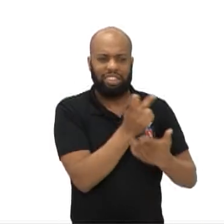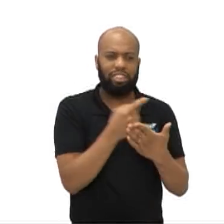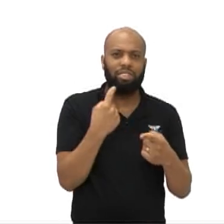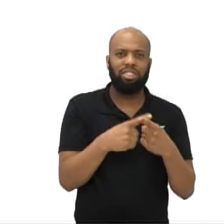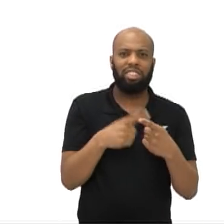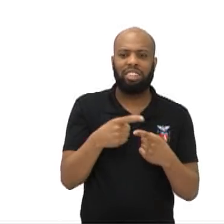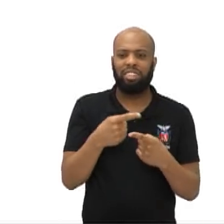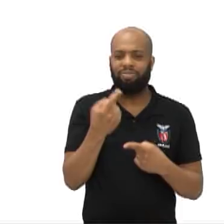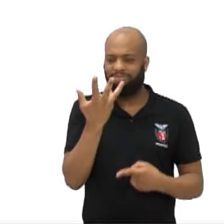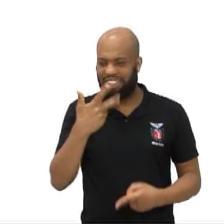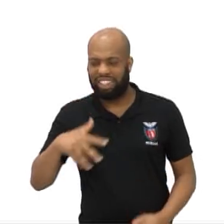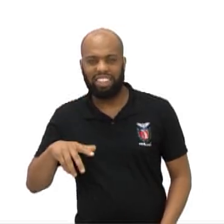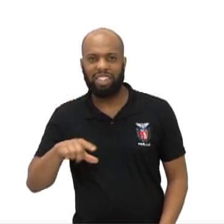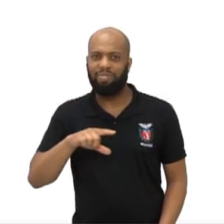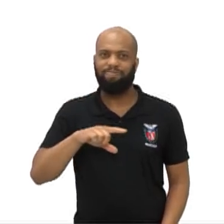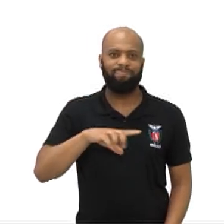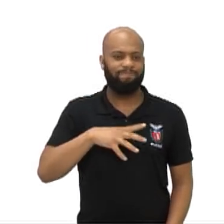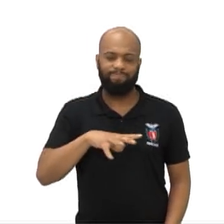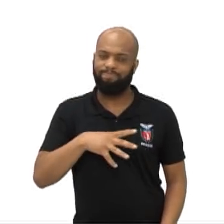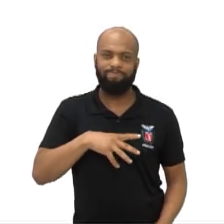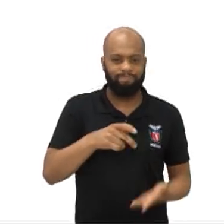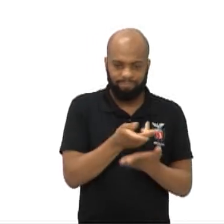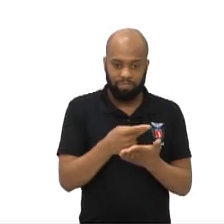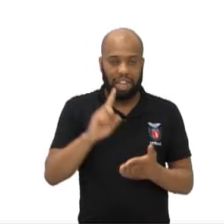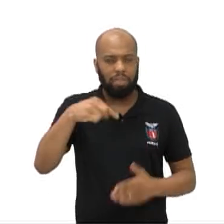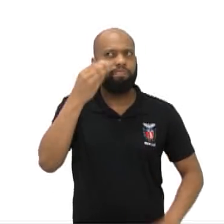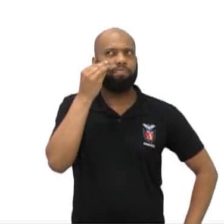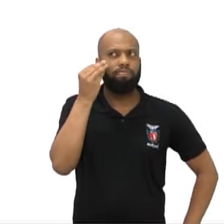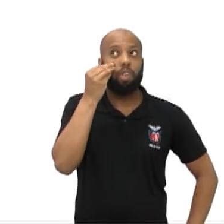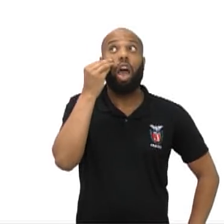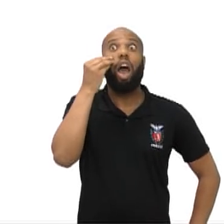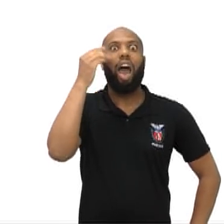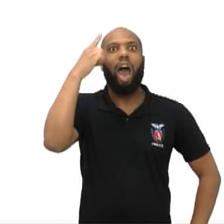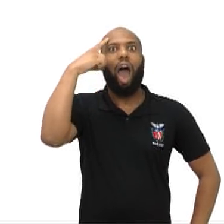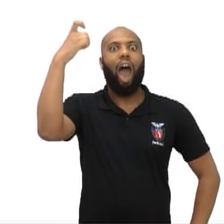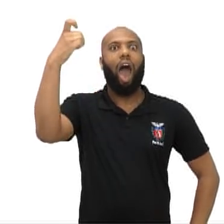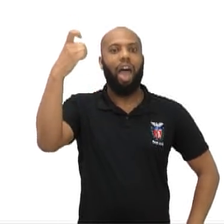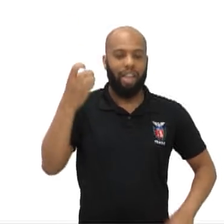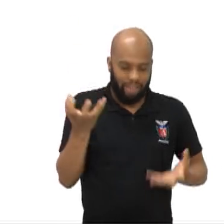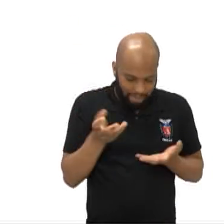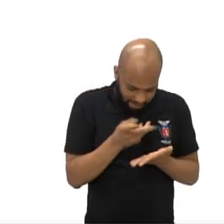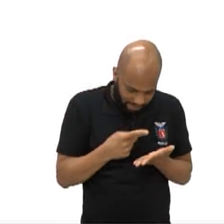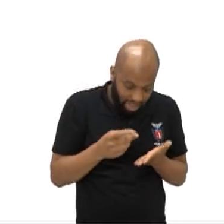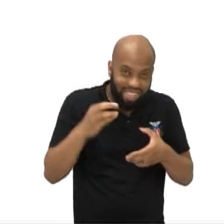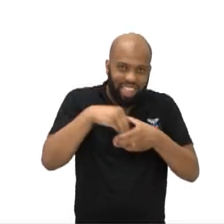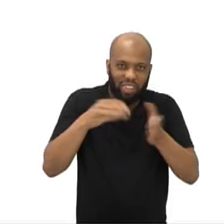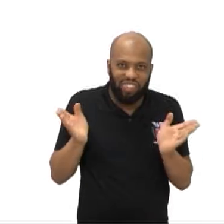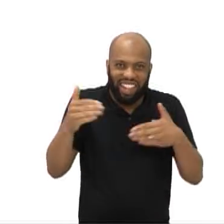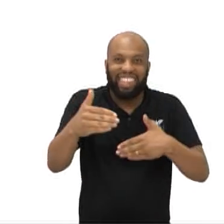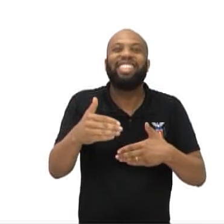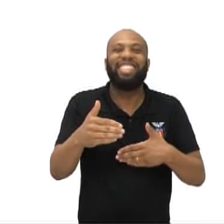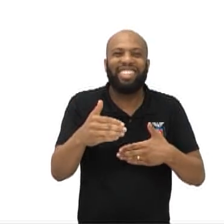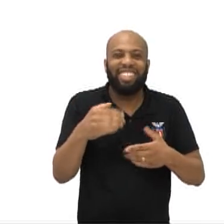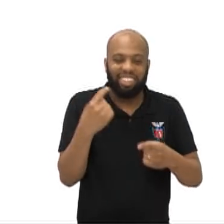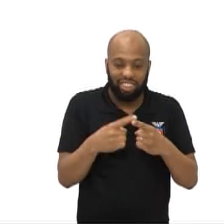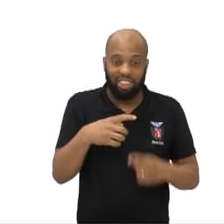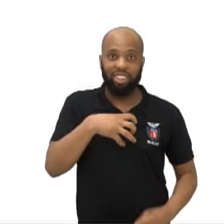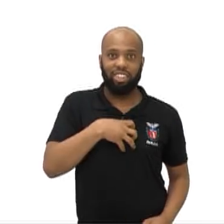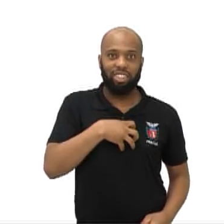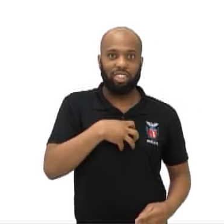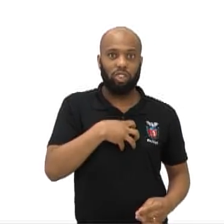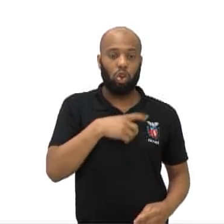era pequeno. Depois de várias tentativas, teve a ideia de desenhá-lo dentro de uma caixa. A